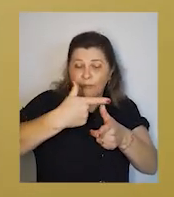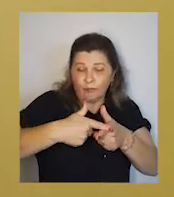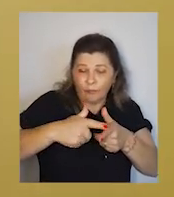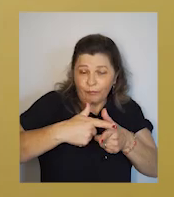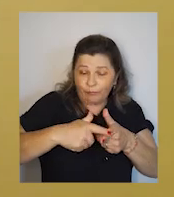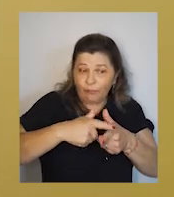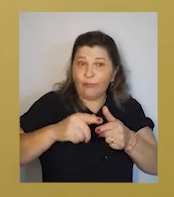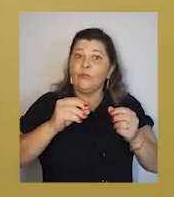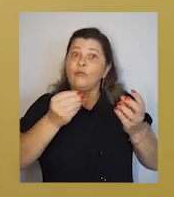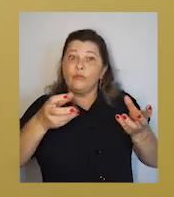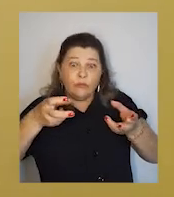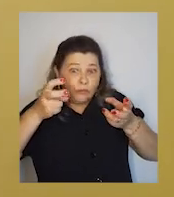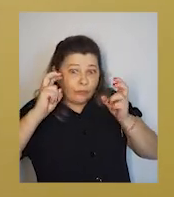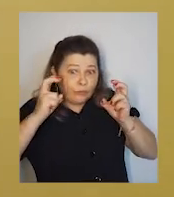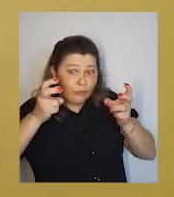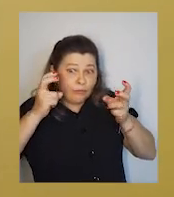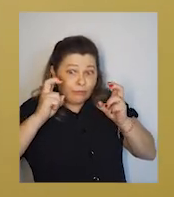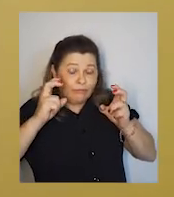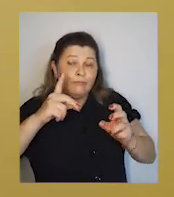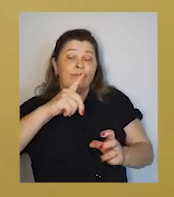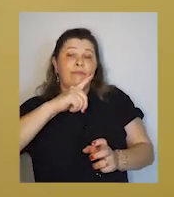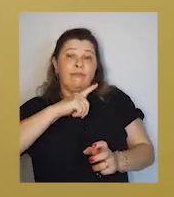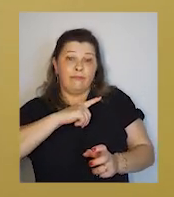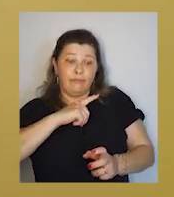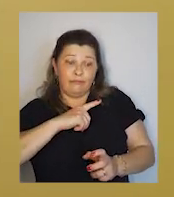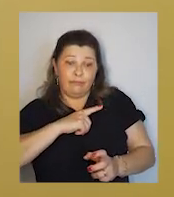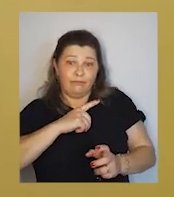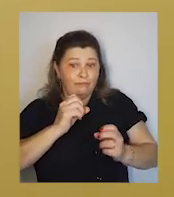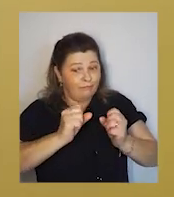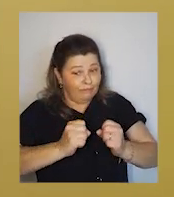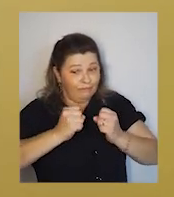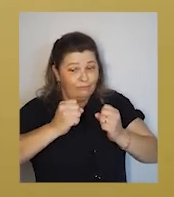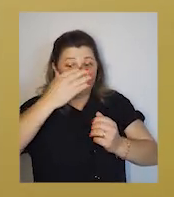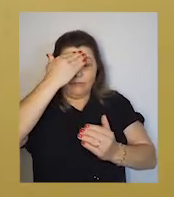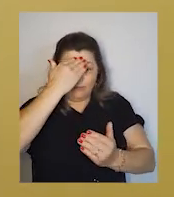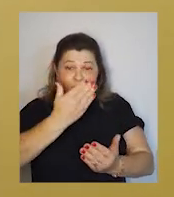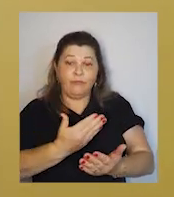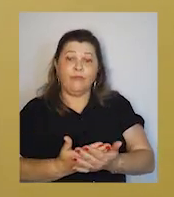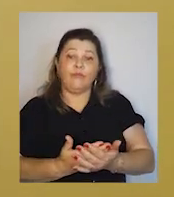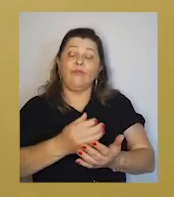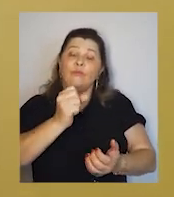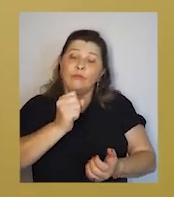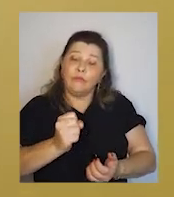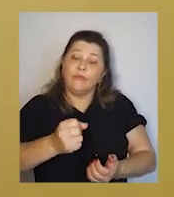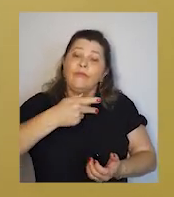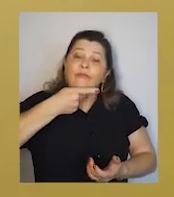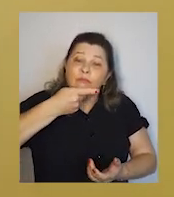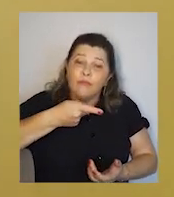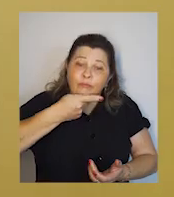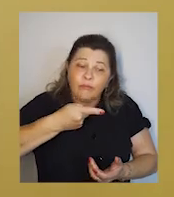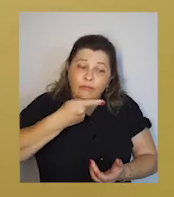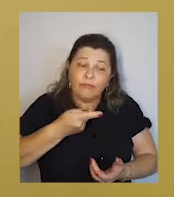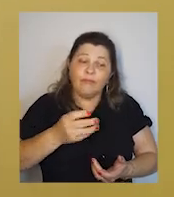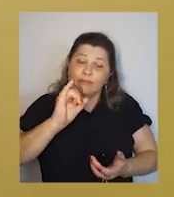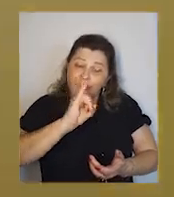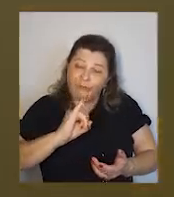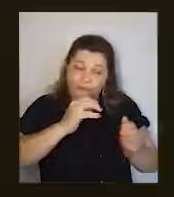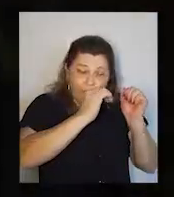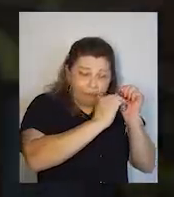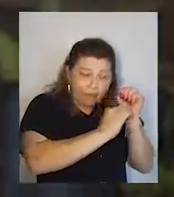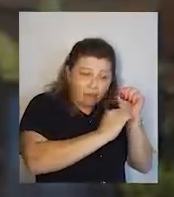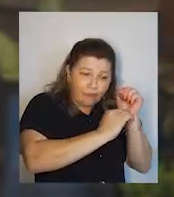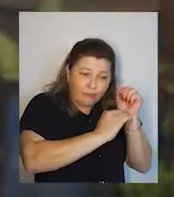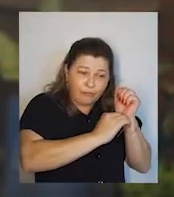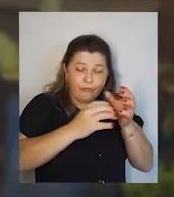e o quanto a gente nota que existe uma segurança em eles poder falar e que eles sabem que isso vai ficar no